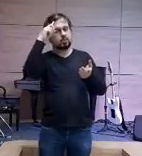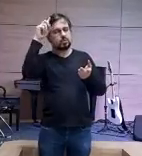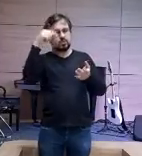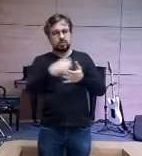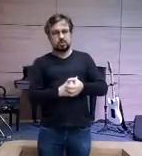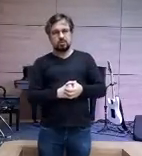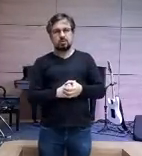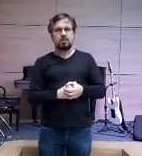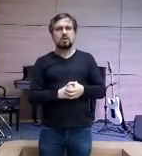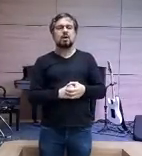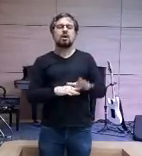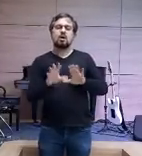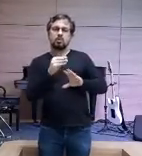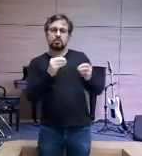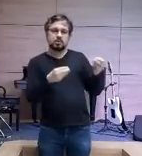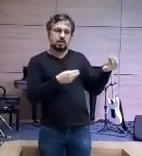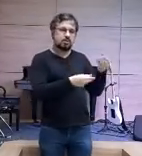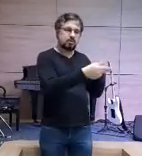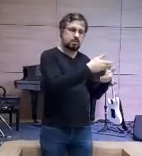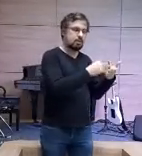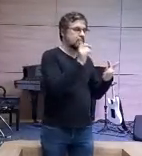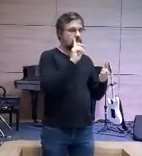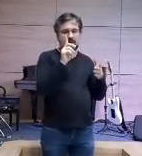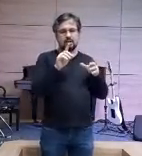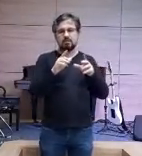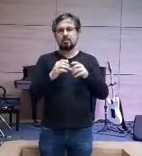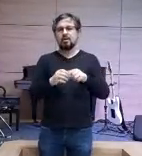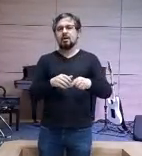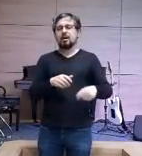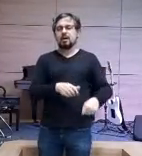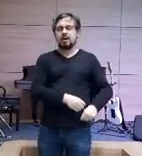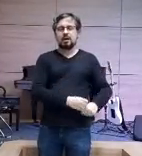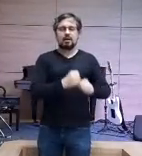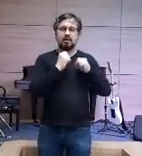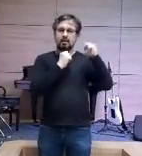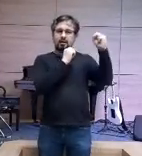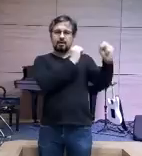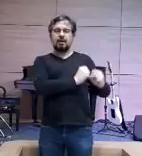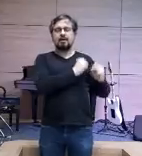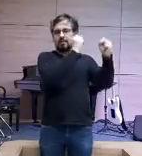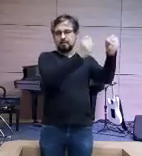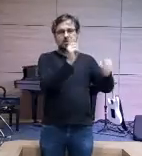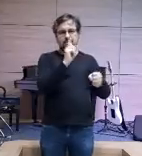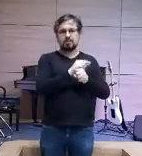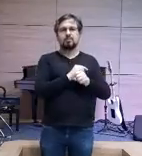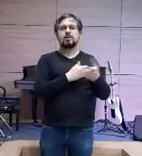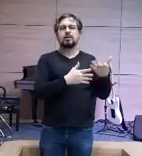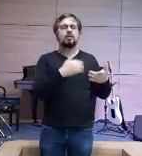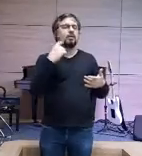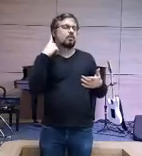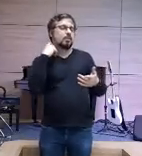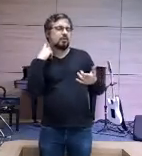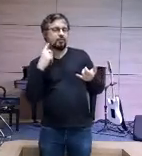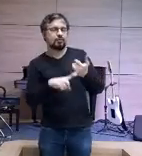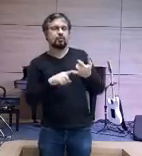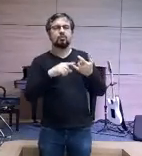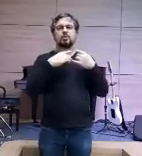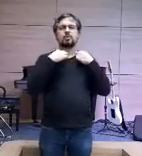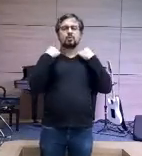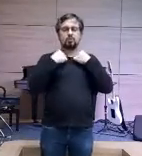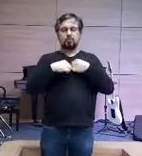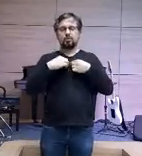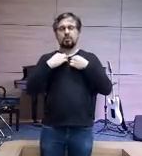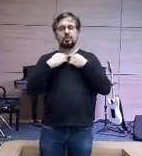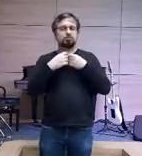alguns trocar presentes não eram armas tá Porque alguns guardava alguns presentes como perfumes algum